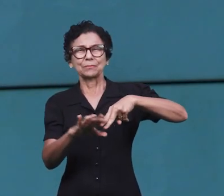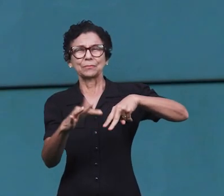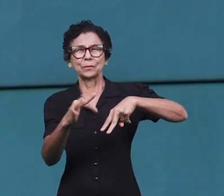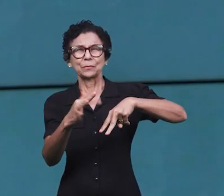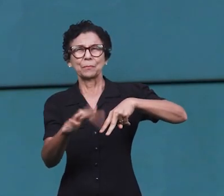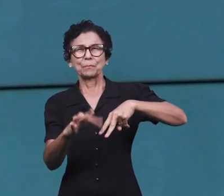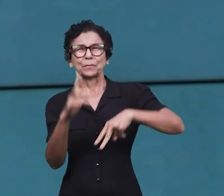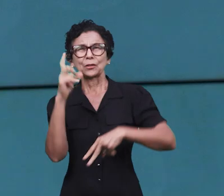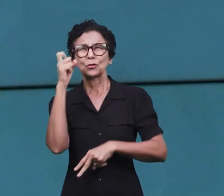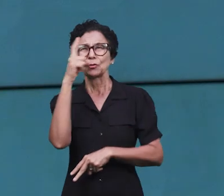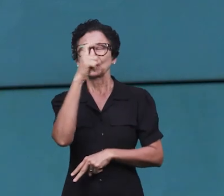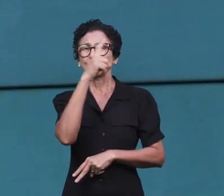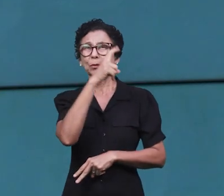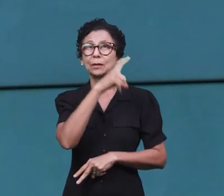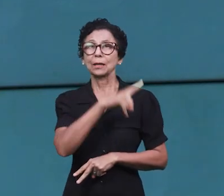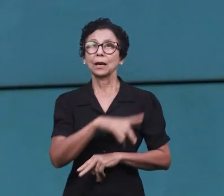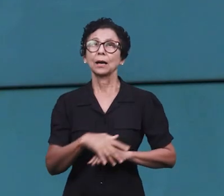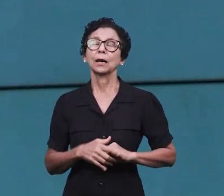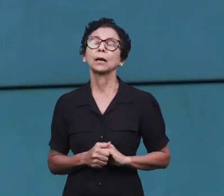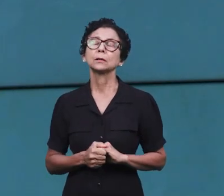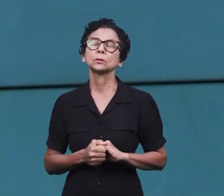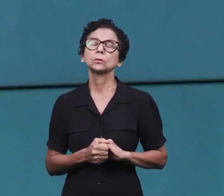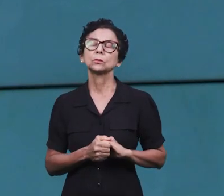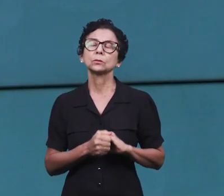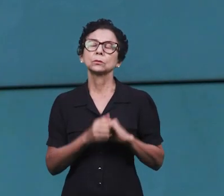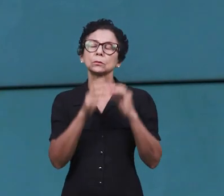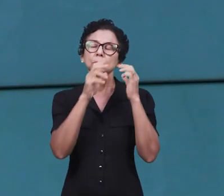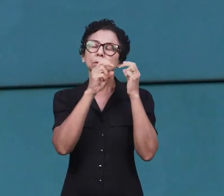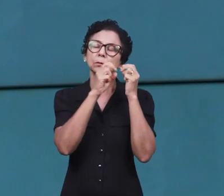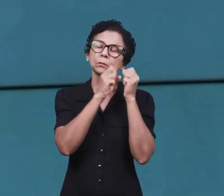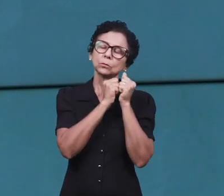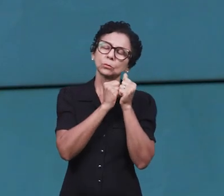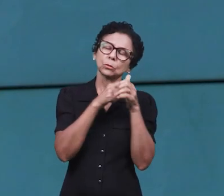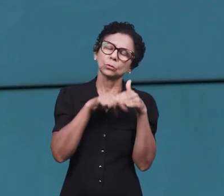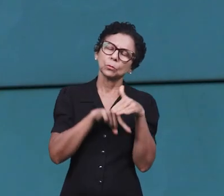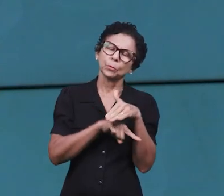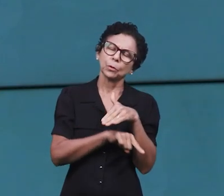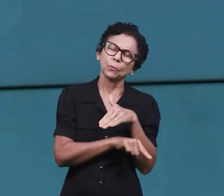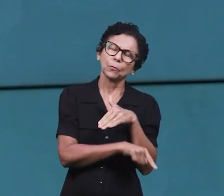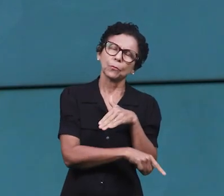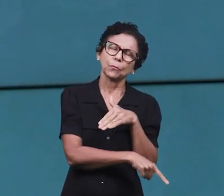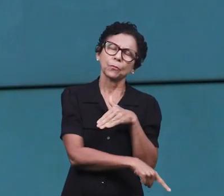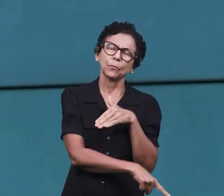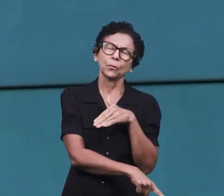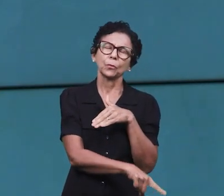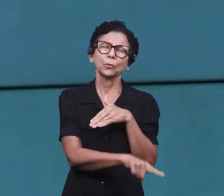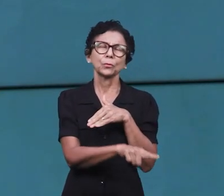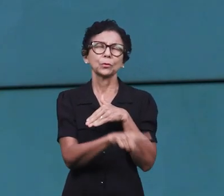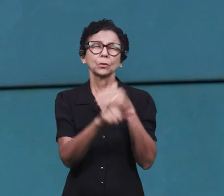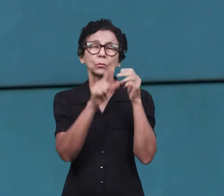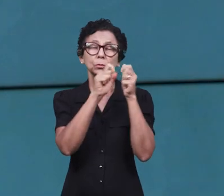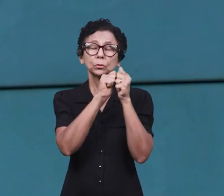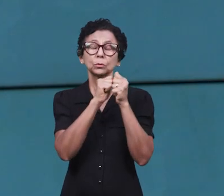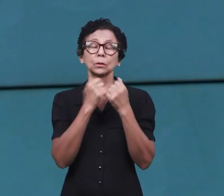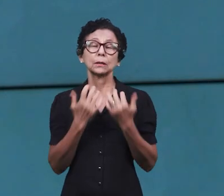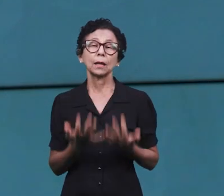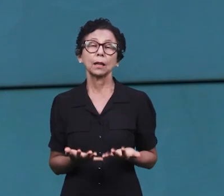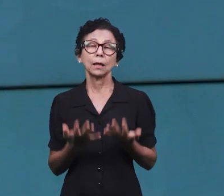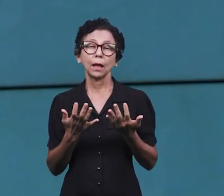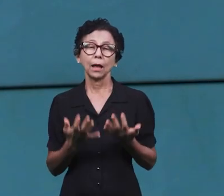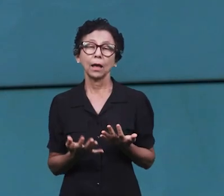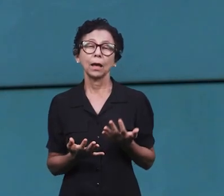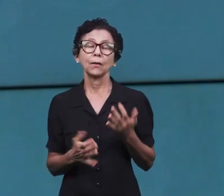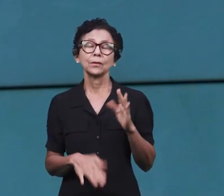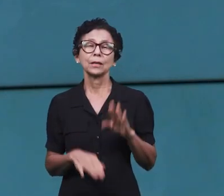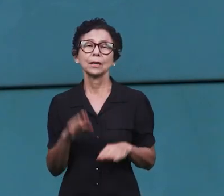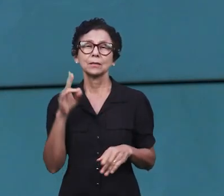uma dificuldade de manter um sono profundo. O sono ele tende a ser mais superficial ou até mesmo interrompido.